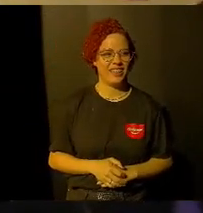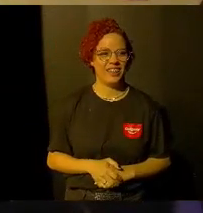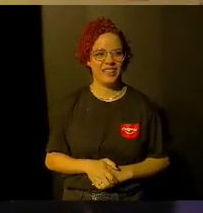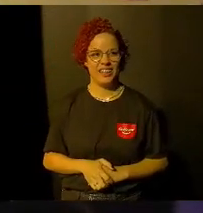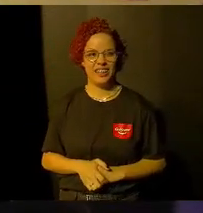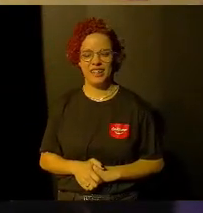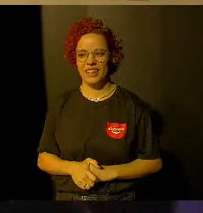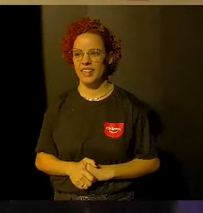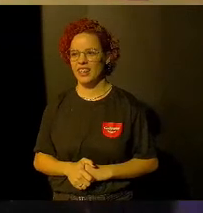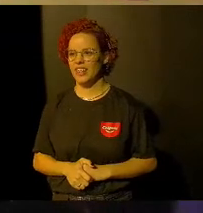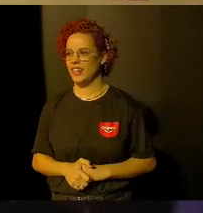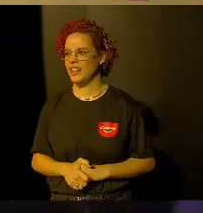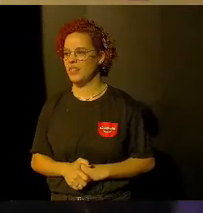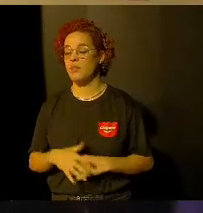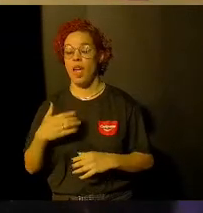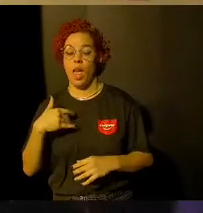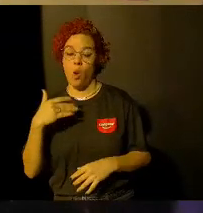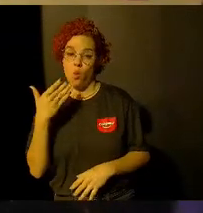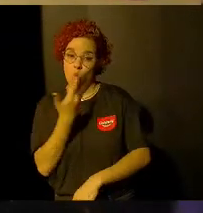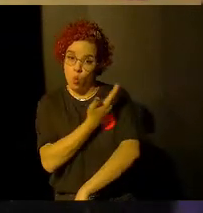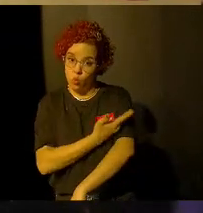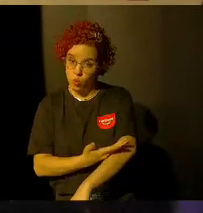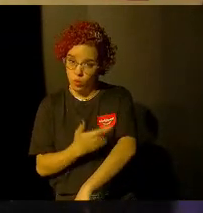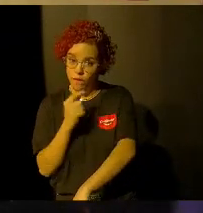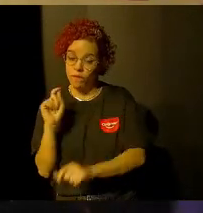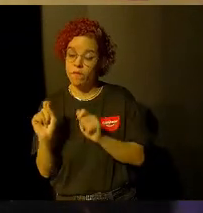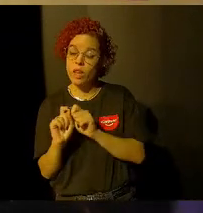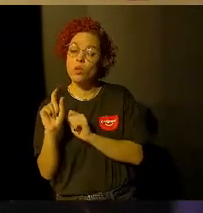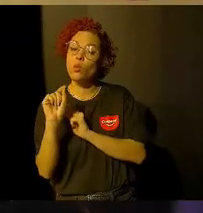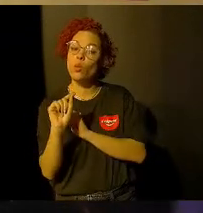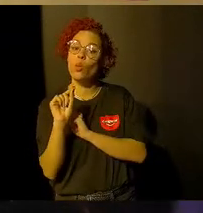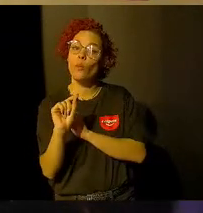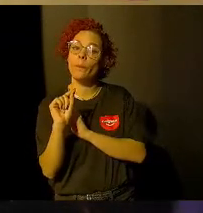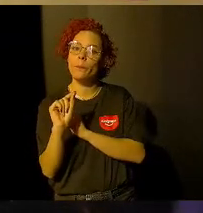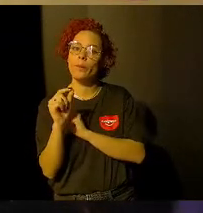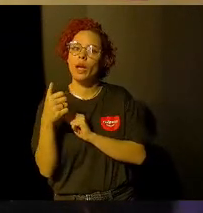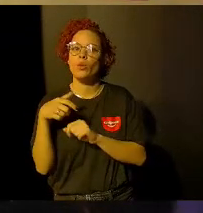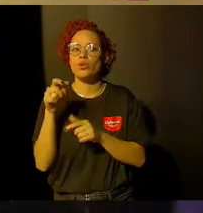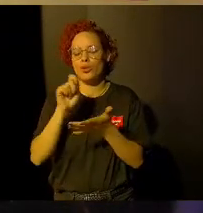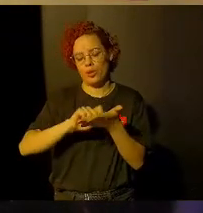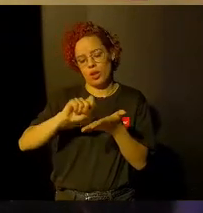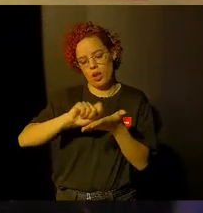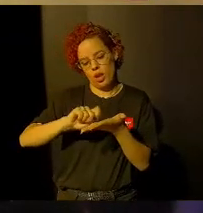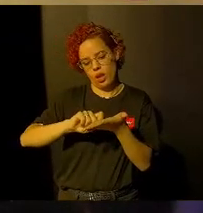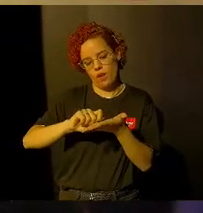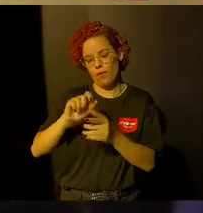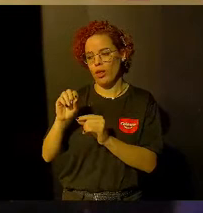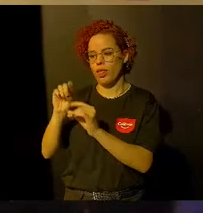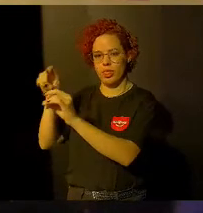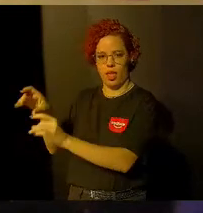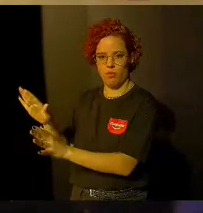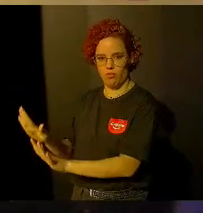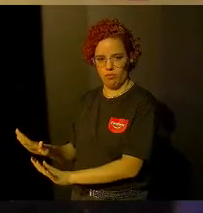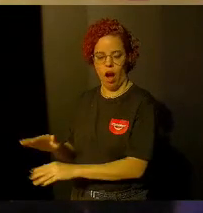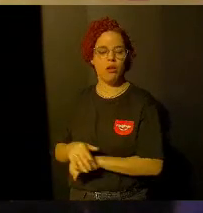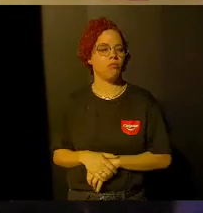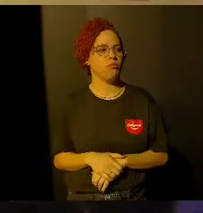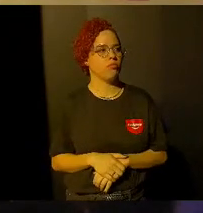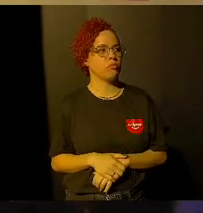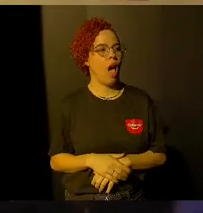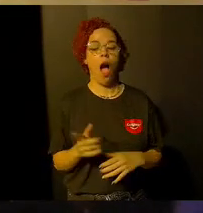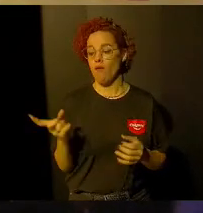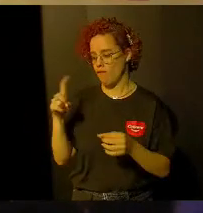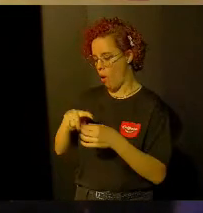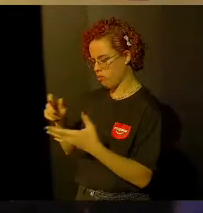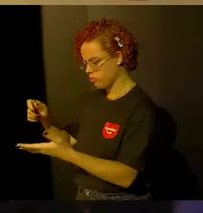Olha eu costumo fazer assim gente eu escrevo né aí deixa um tempinho lá aí depois eu volto e sai